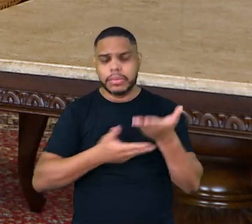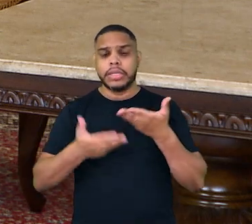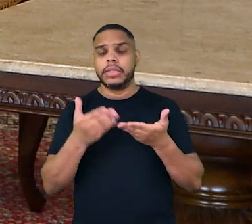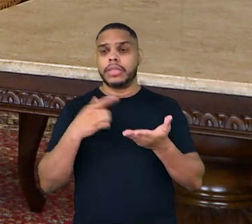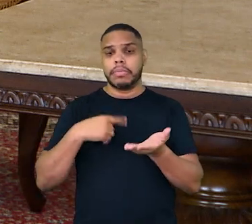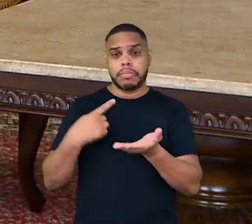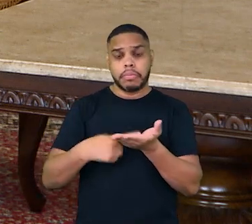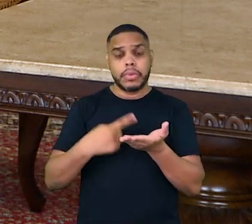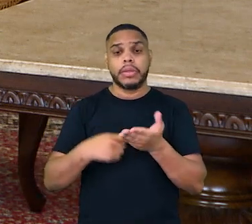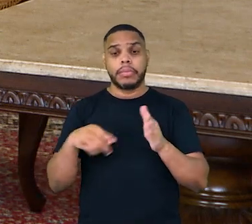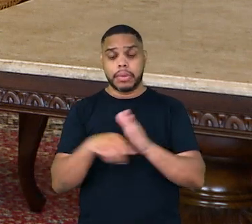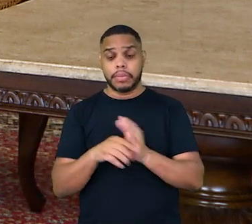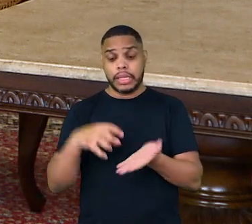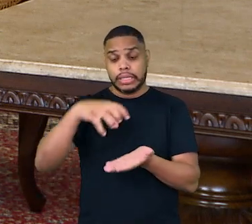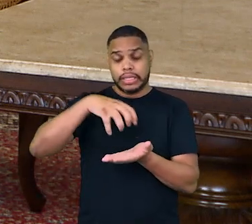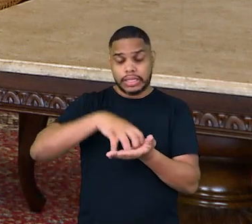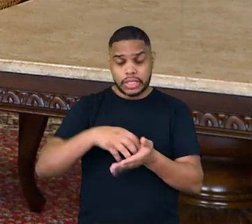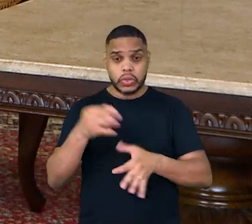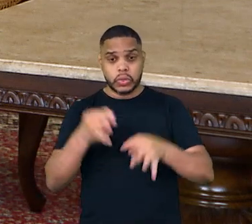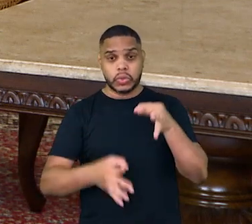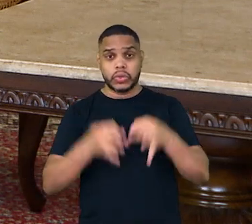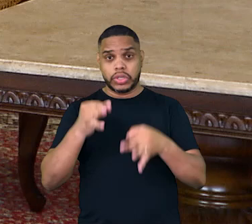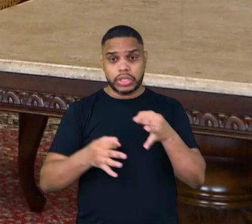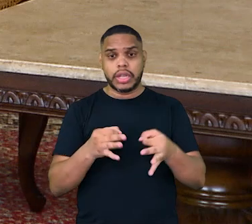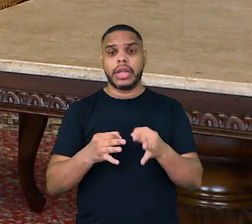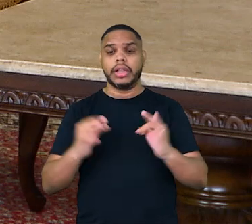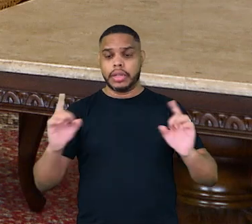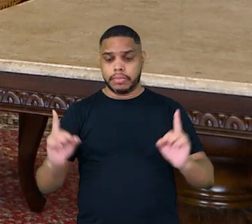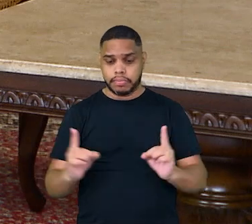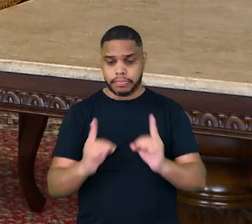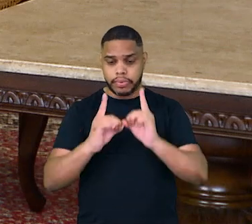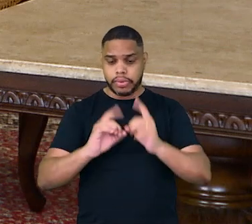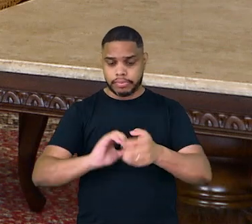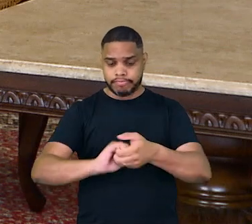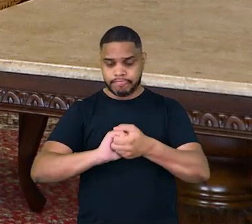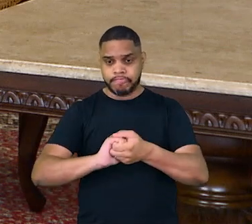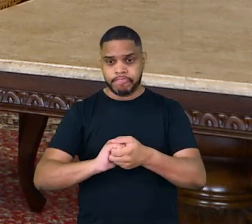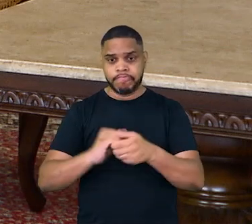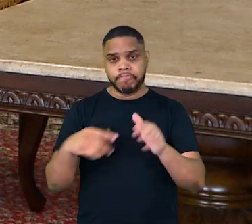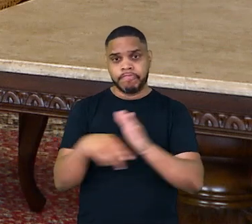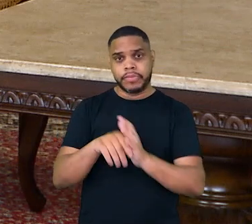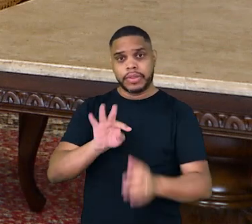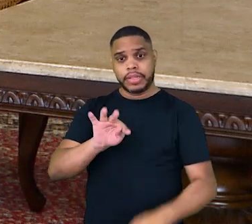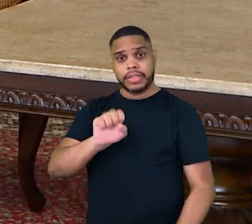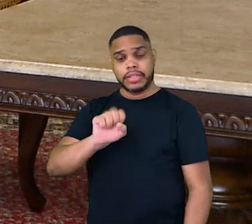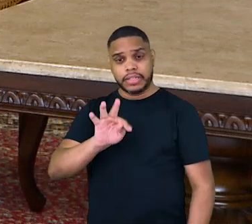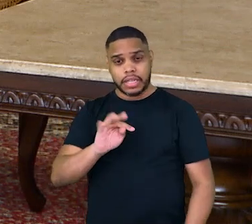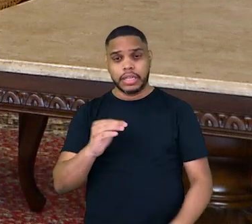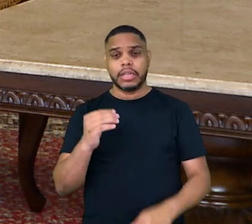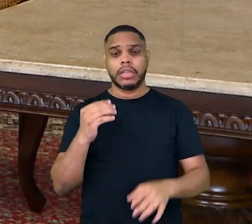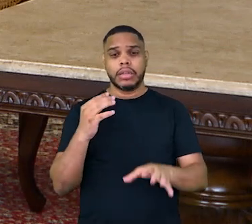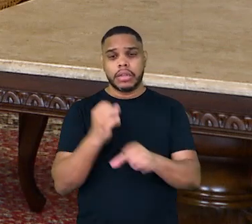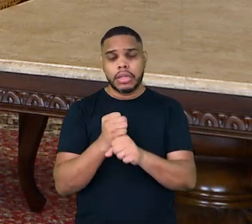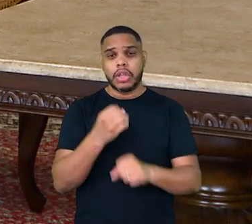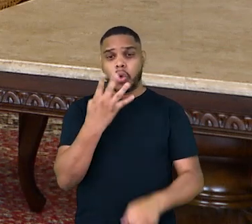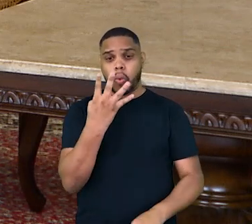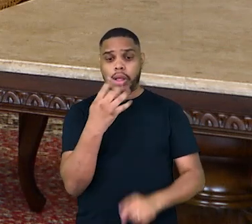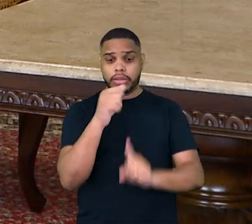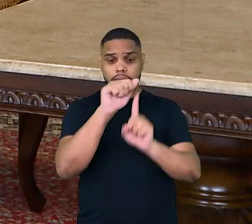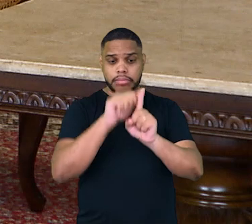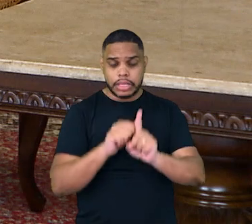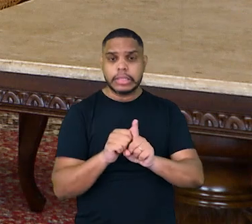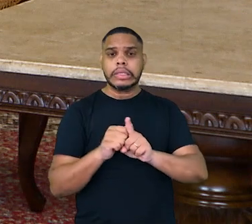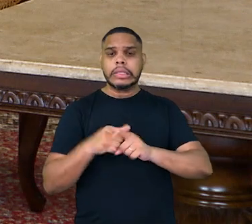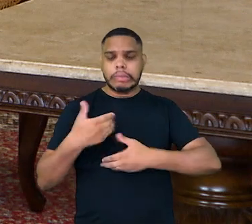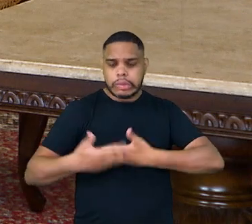conciliação conduzida pelo Centro Judiciário de Métodos Consensuais de Solução de Conflitos do TST durou mais de 4